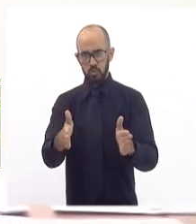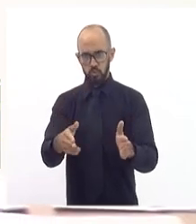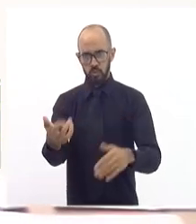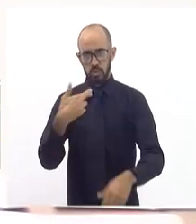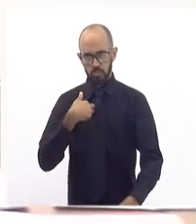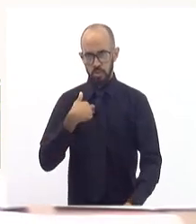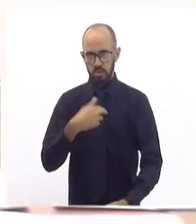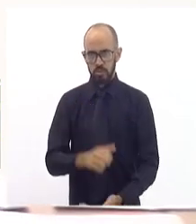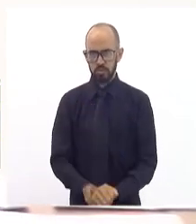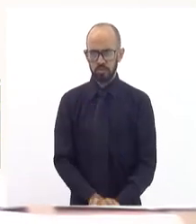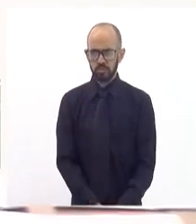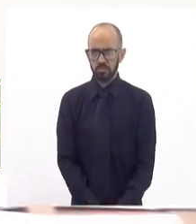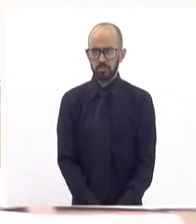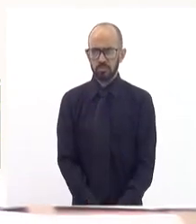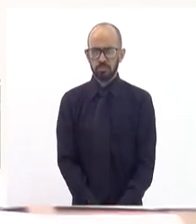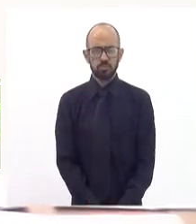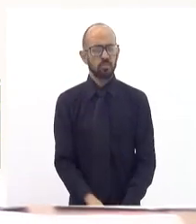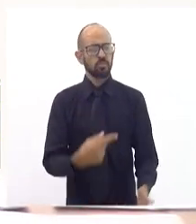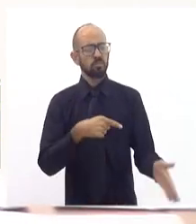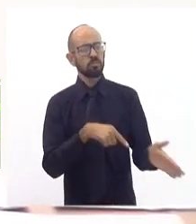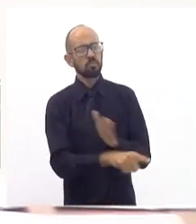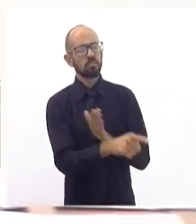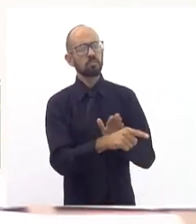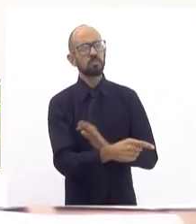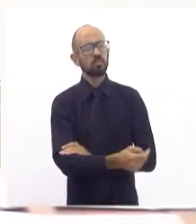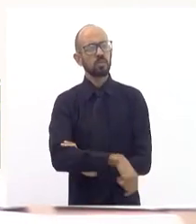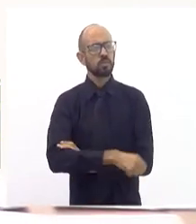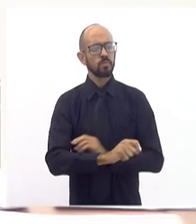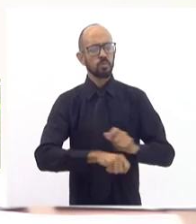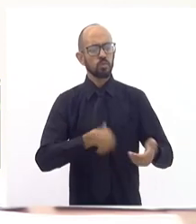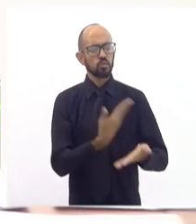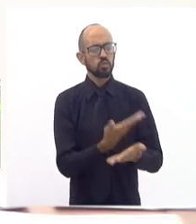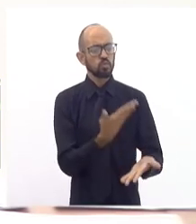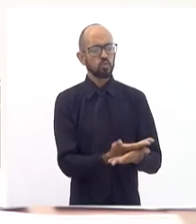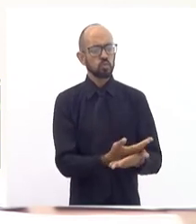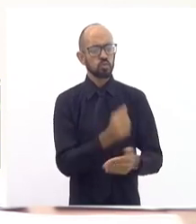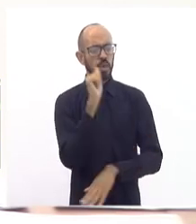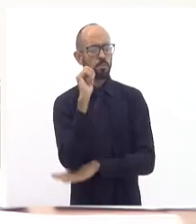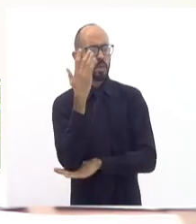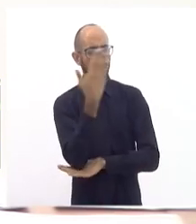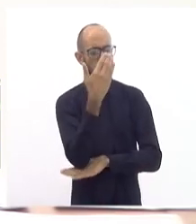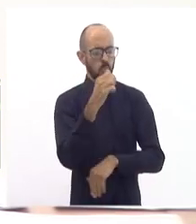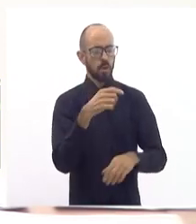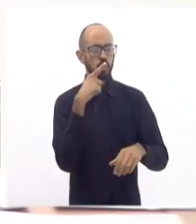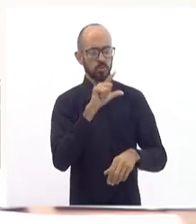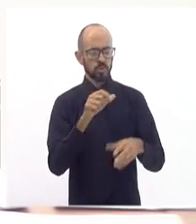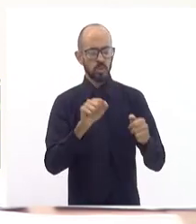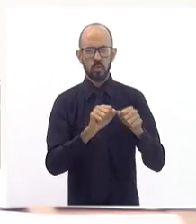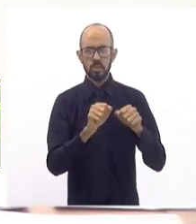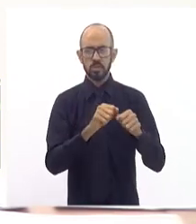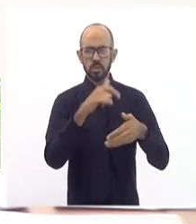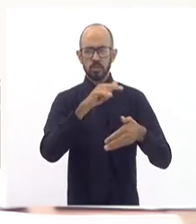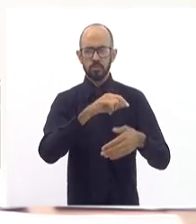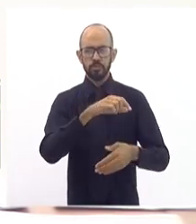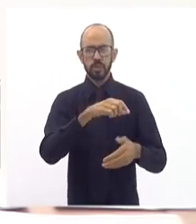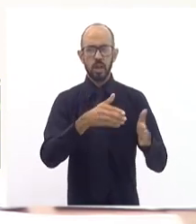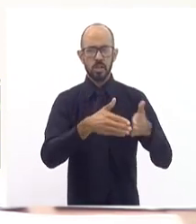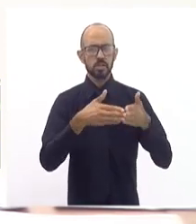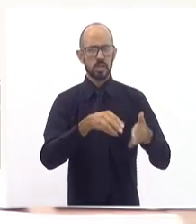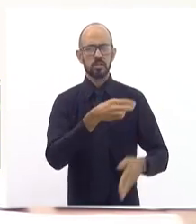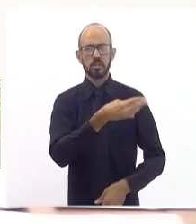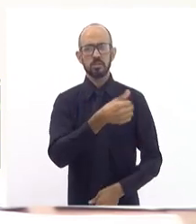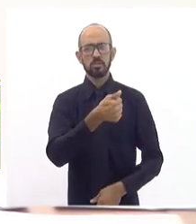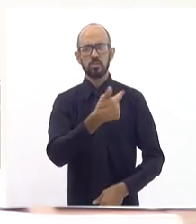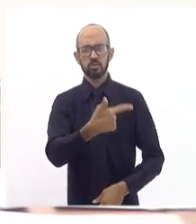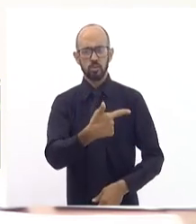E aí e quais foram os estudos ambientais realizados para emissão da licença ambiental integrada 312 e o